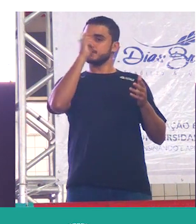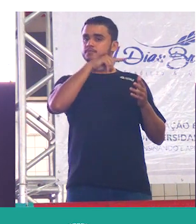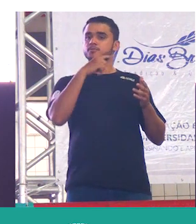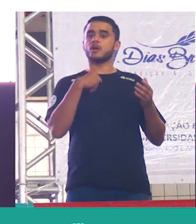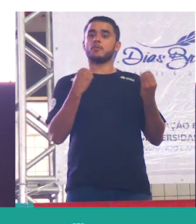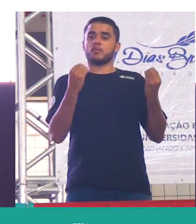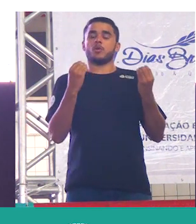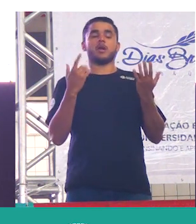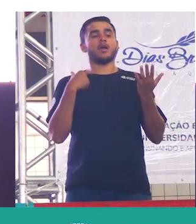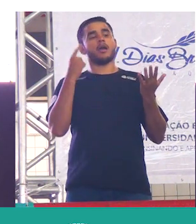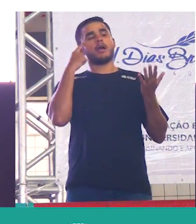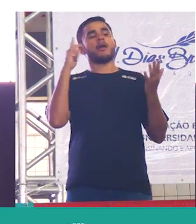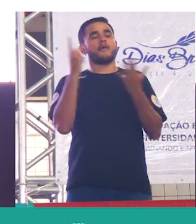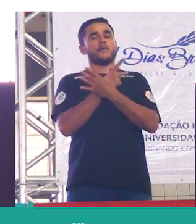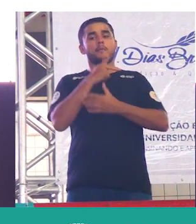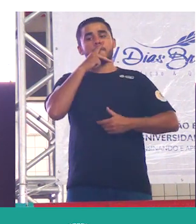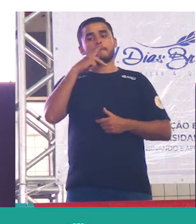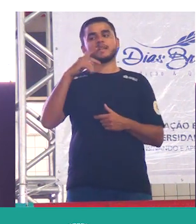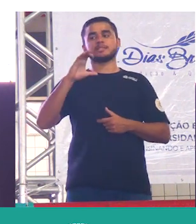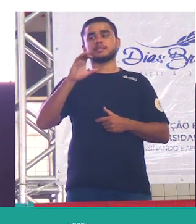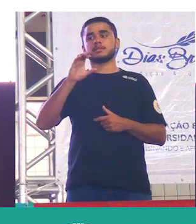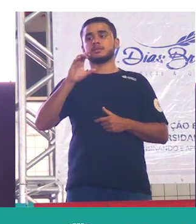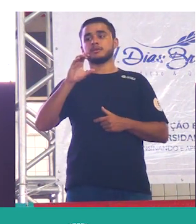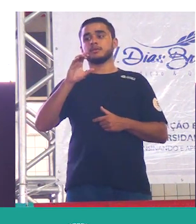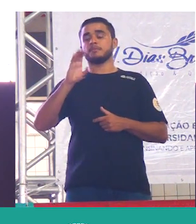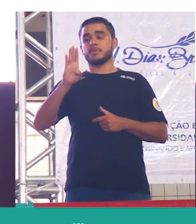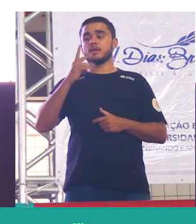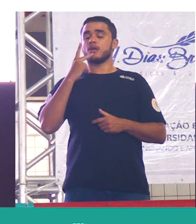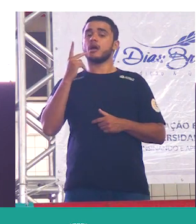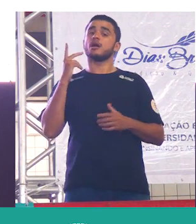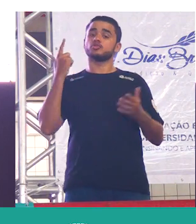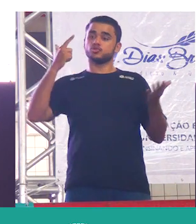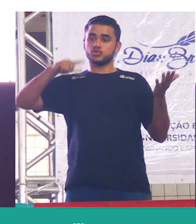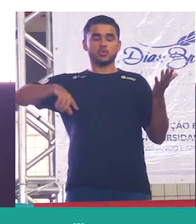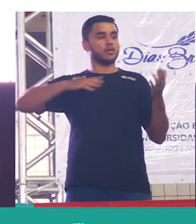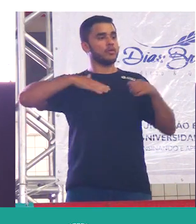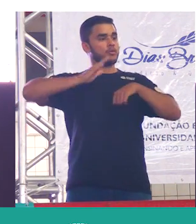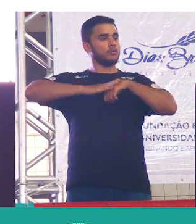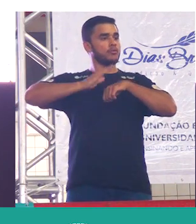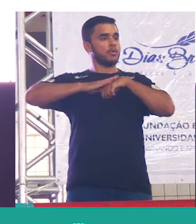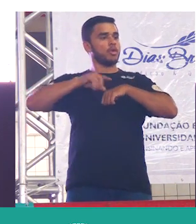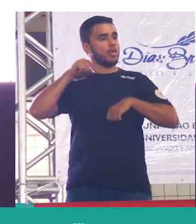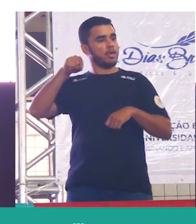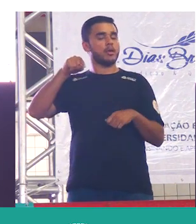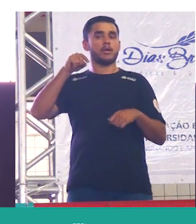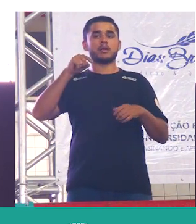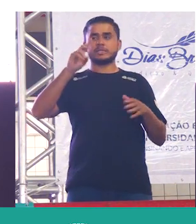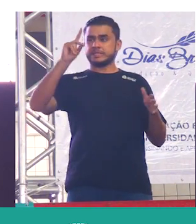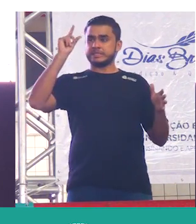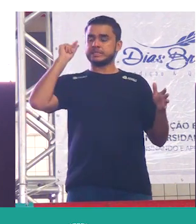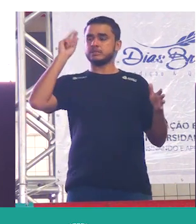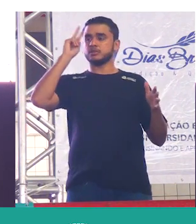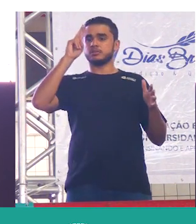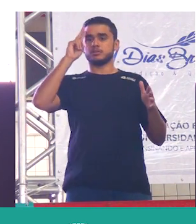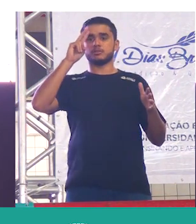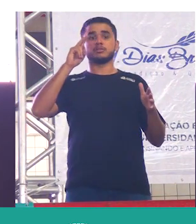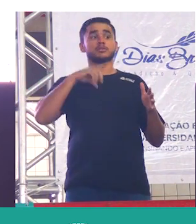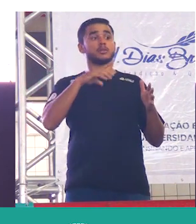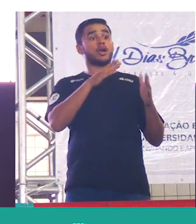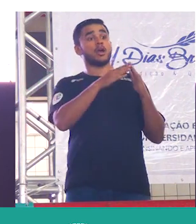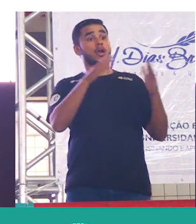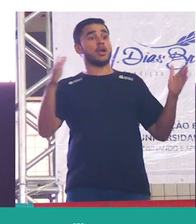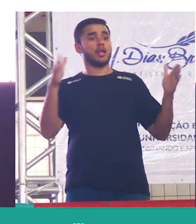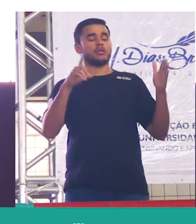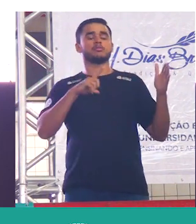e levou o PCB a ser caçado por uma segunda vez, porque lá atrás, na República